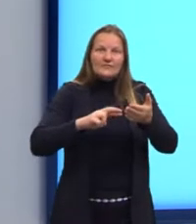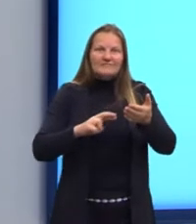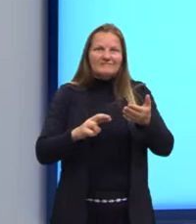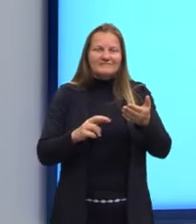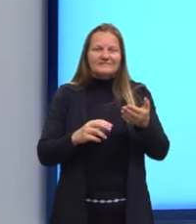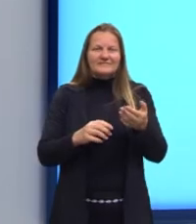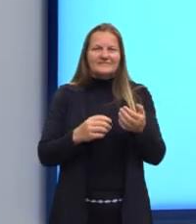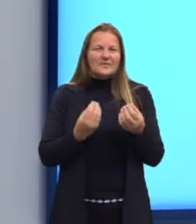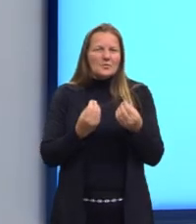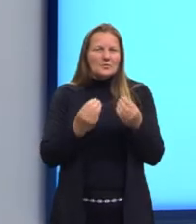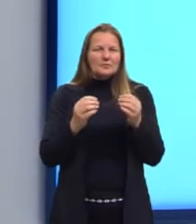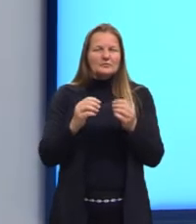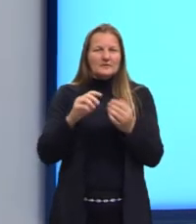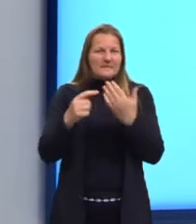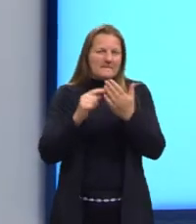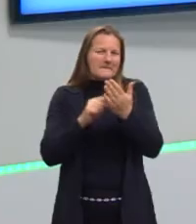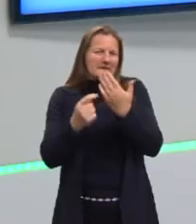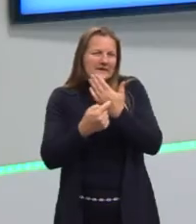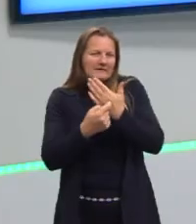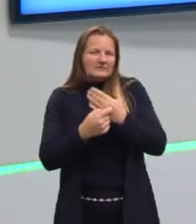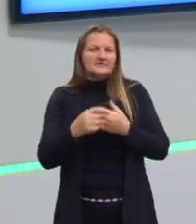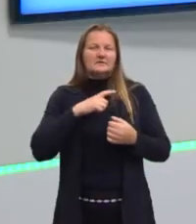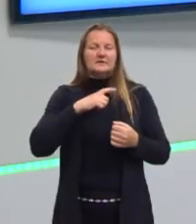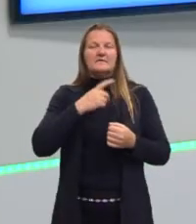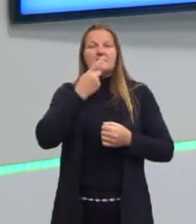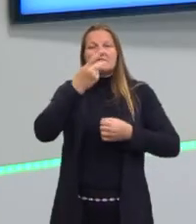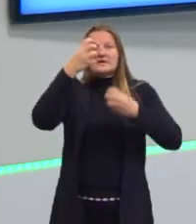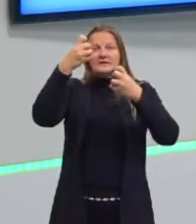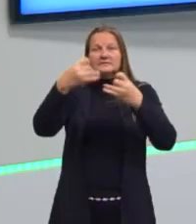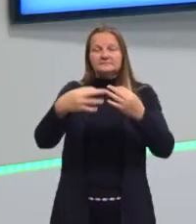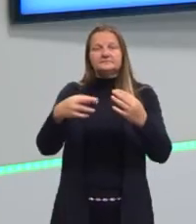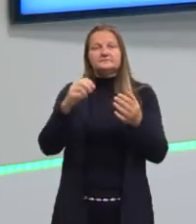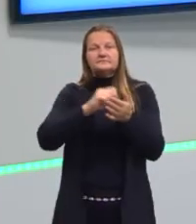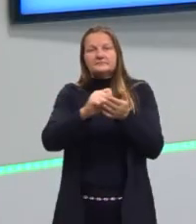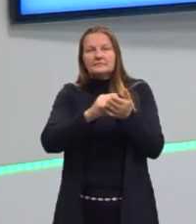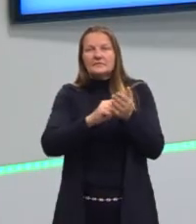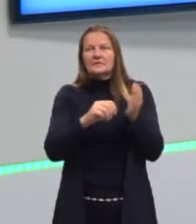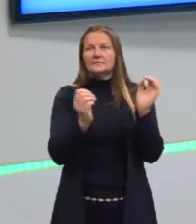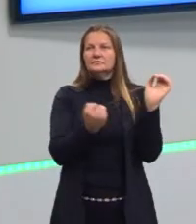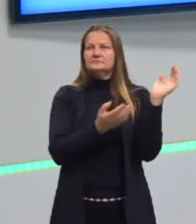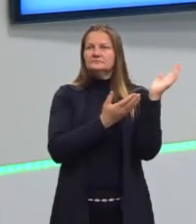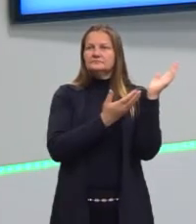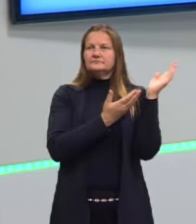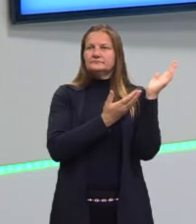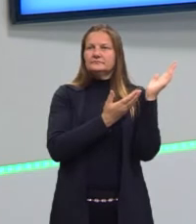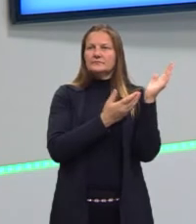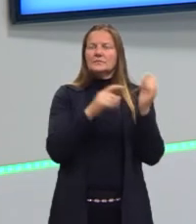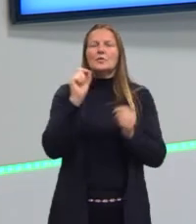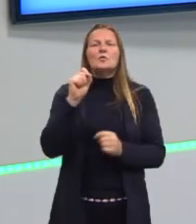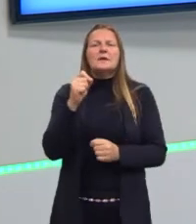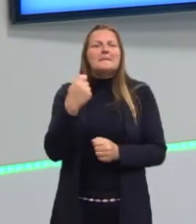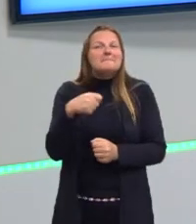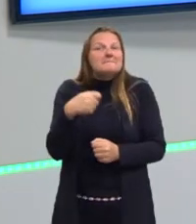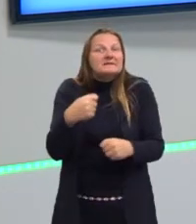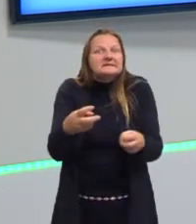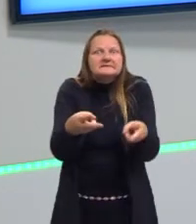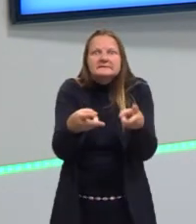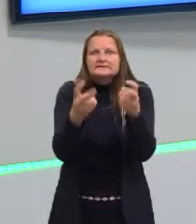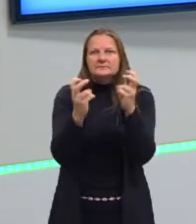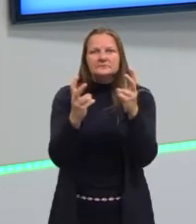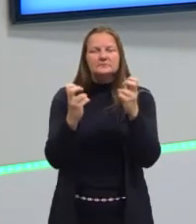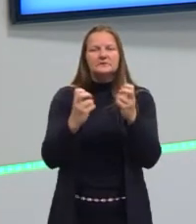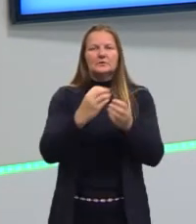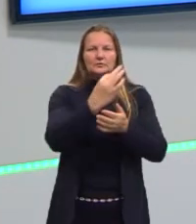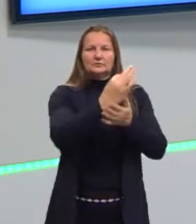temos falado e temos escrito aqui para a gente não esquecer o que que a gente precisa perceber que